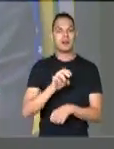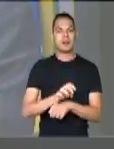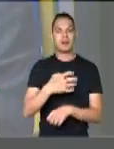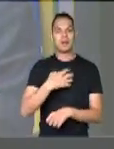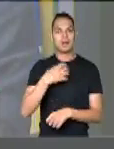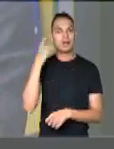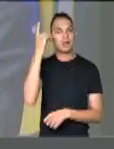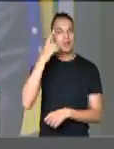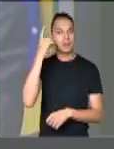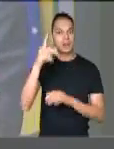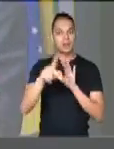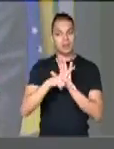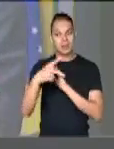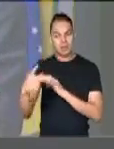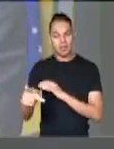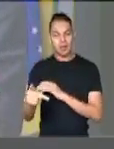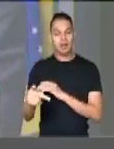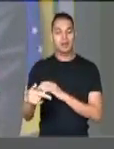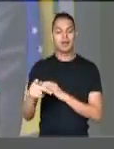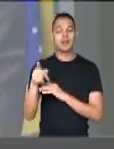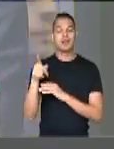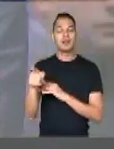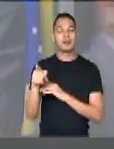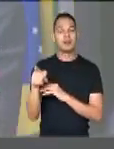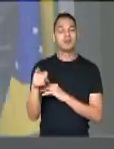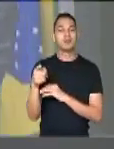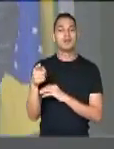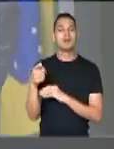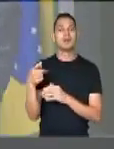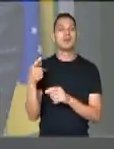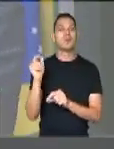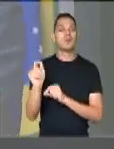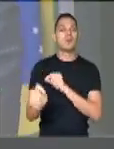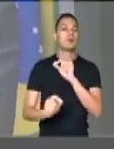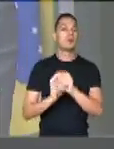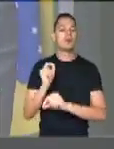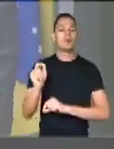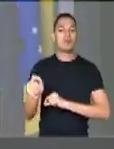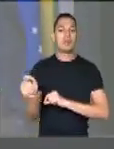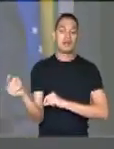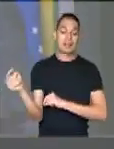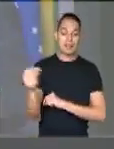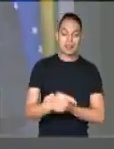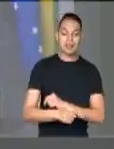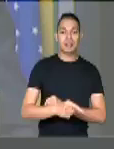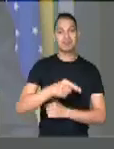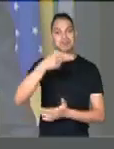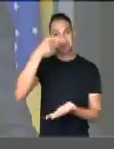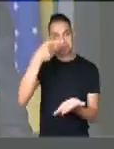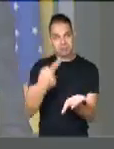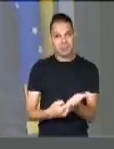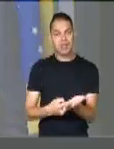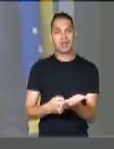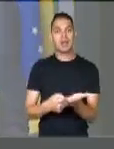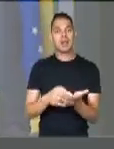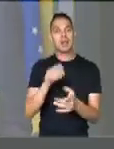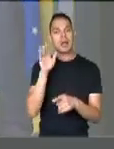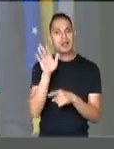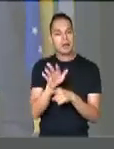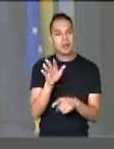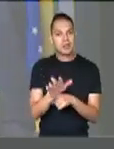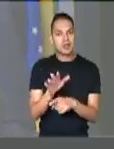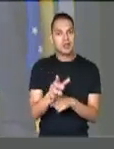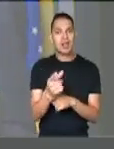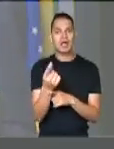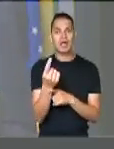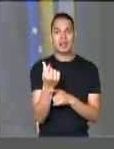deputado Robson Almeida, que também foi deputado federal, que aqui se comprometeram a colaborar